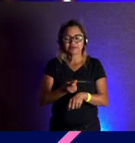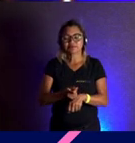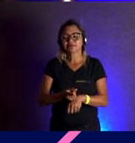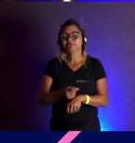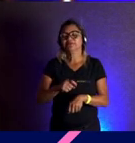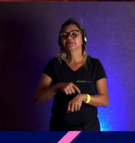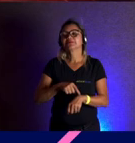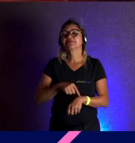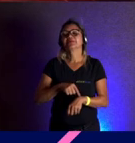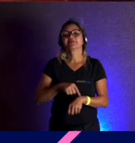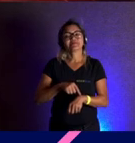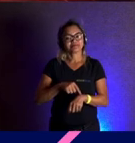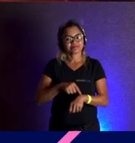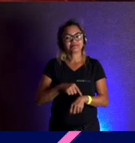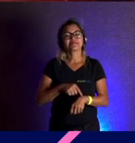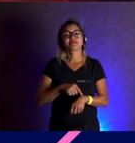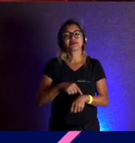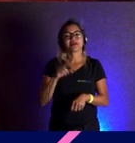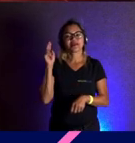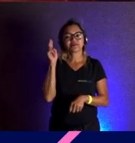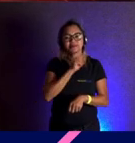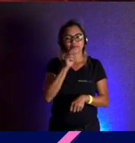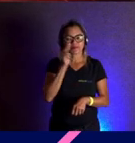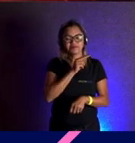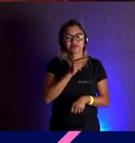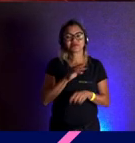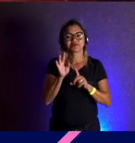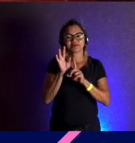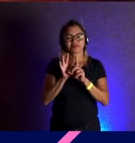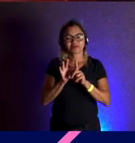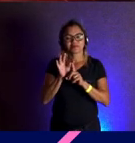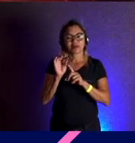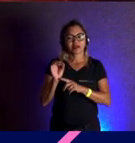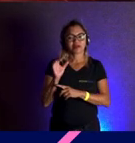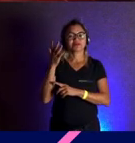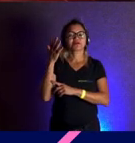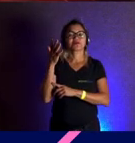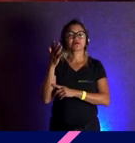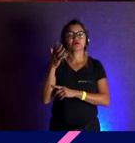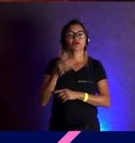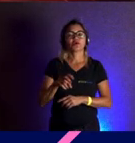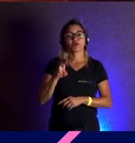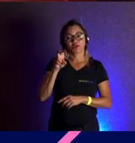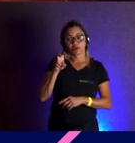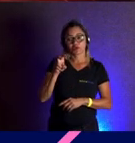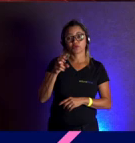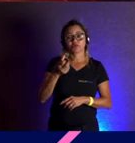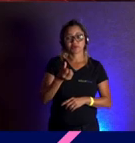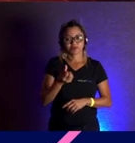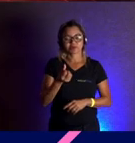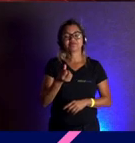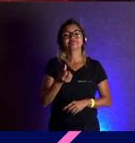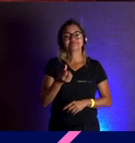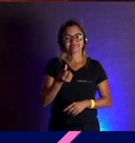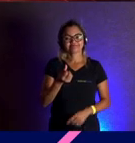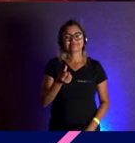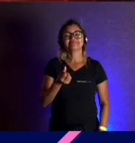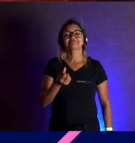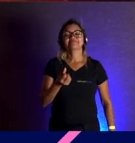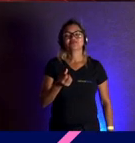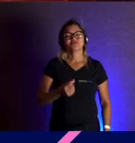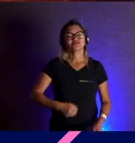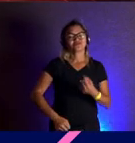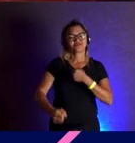e que essa emergência climática com que você lida, você foi no quinto ou do sexto, né? Do quinto e sexto. Então,